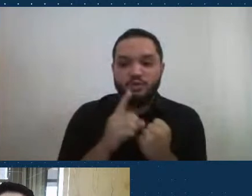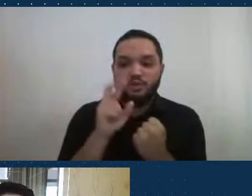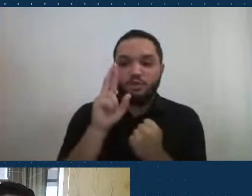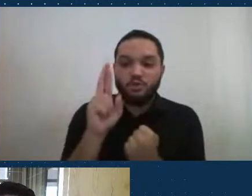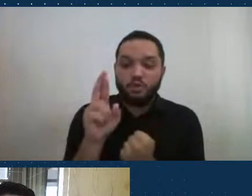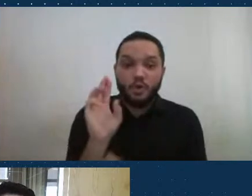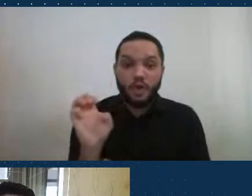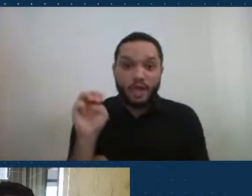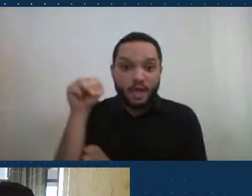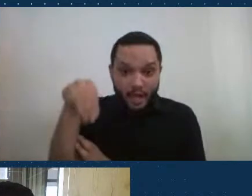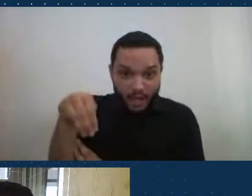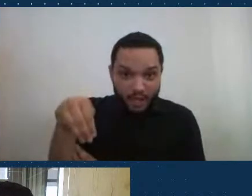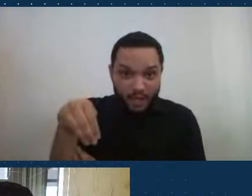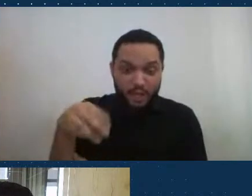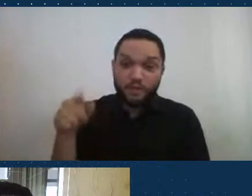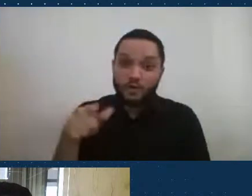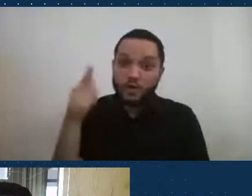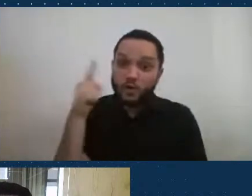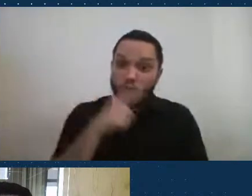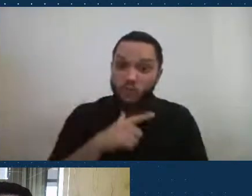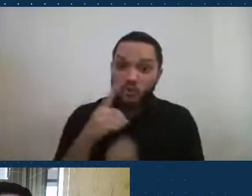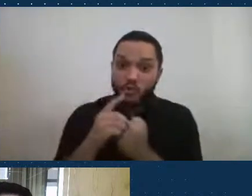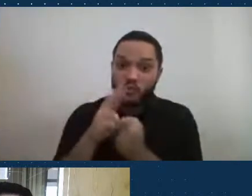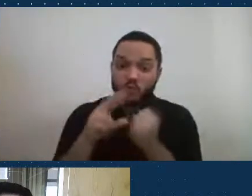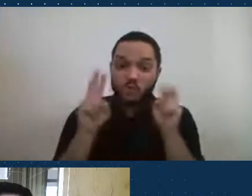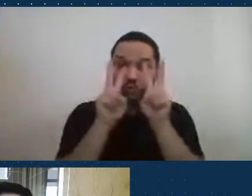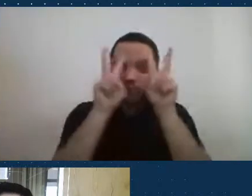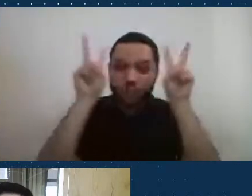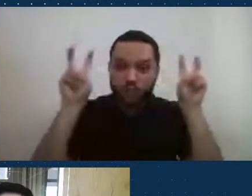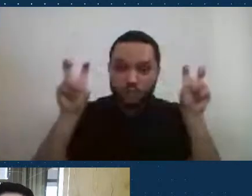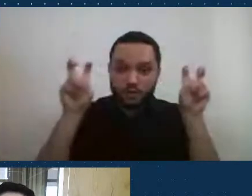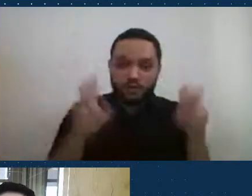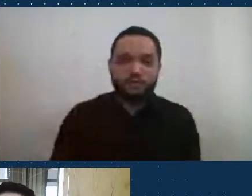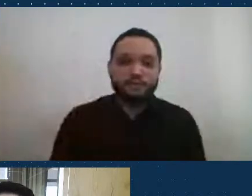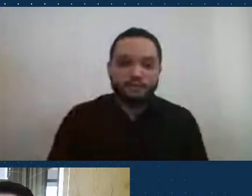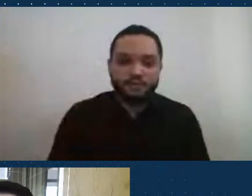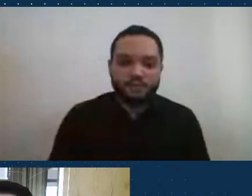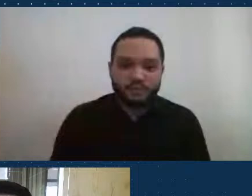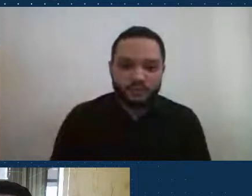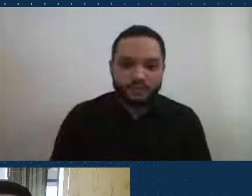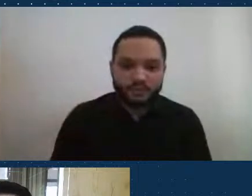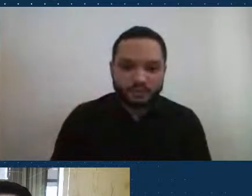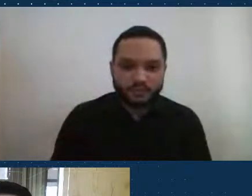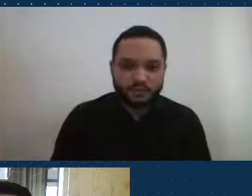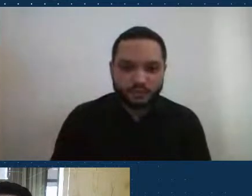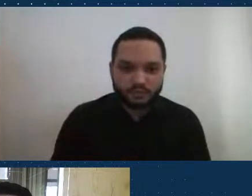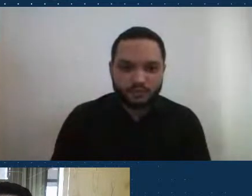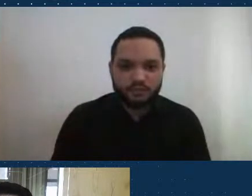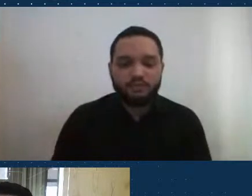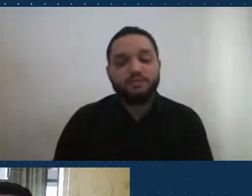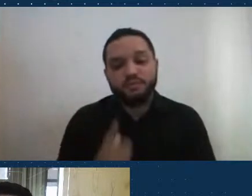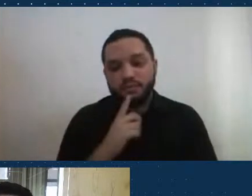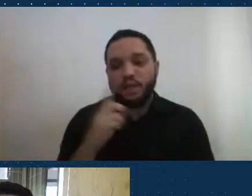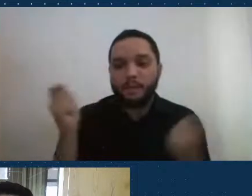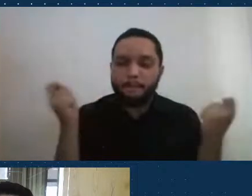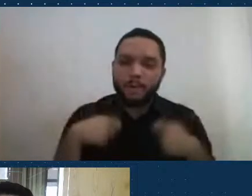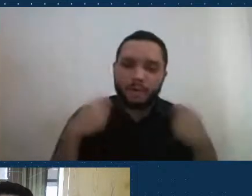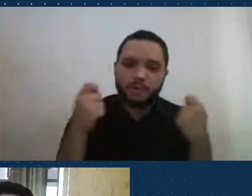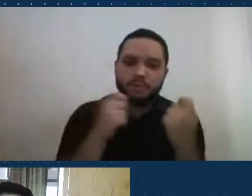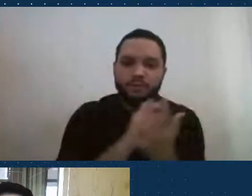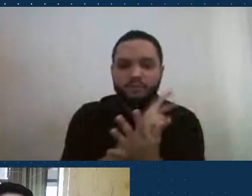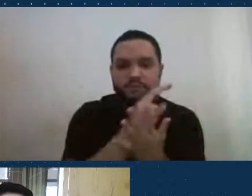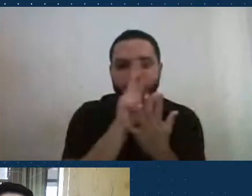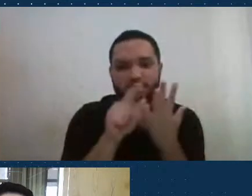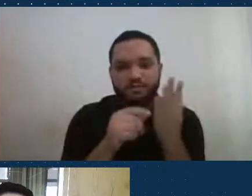que conquistou um doutorado naquele assunto, né? Então, tem muitas possibilidades de se pensar